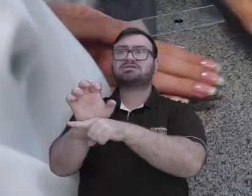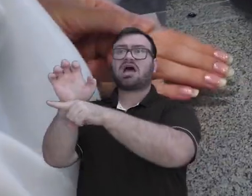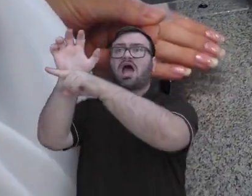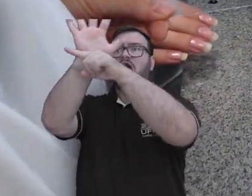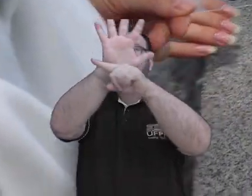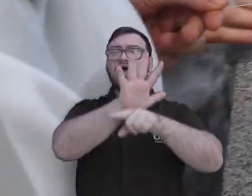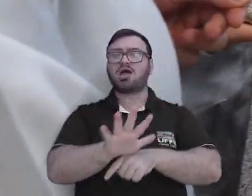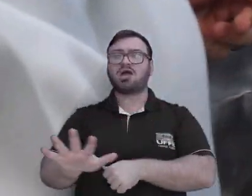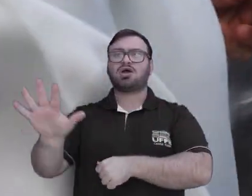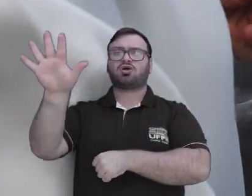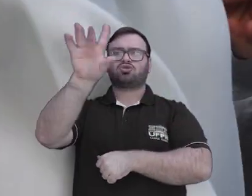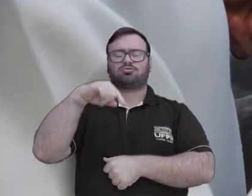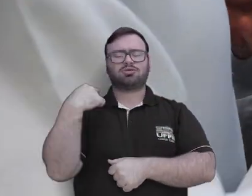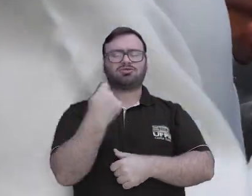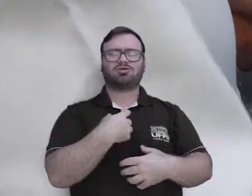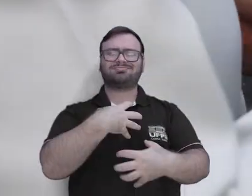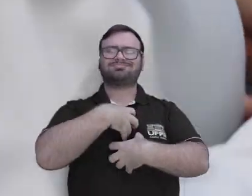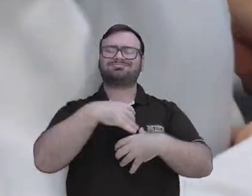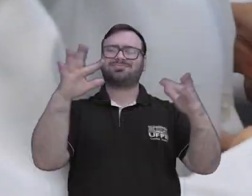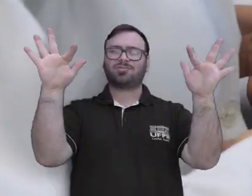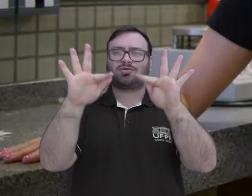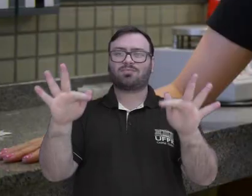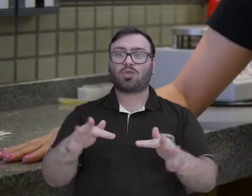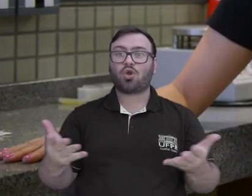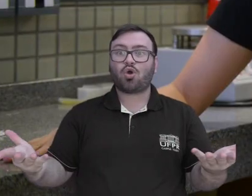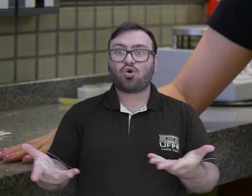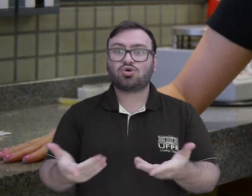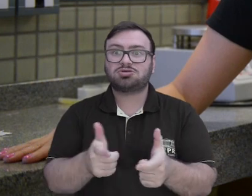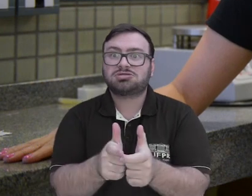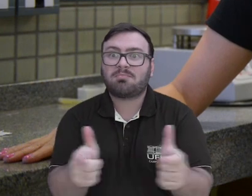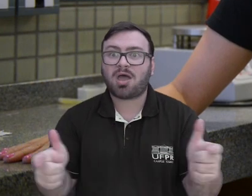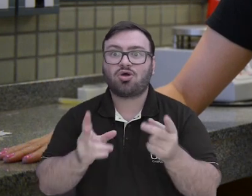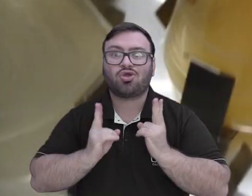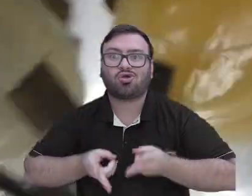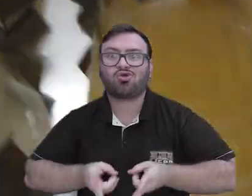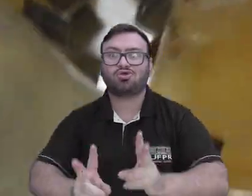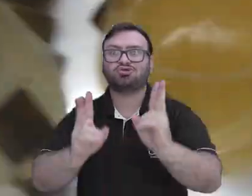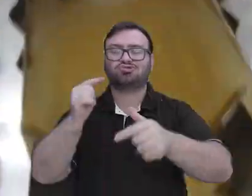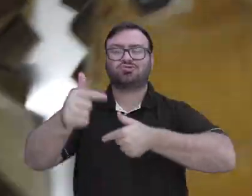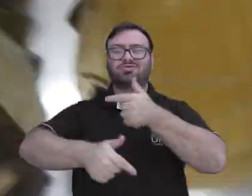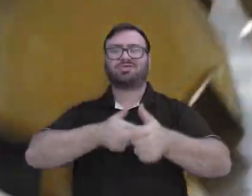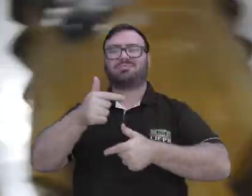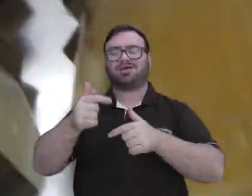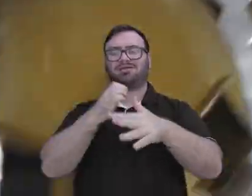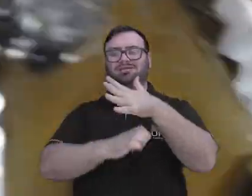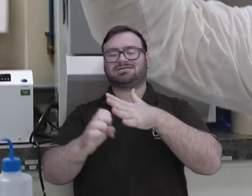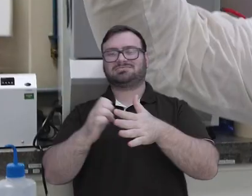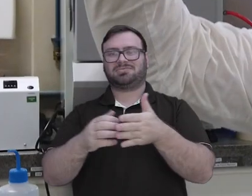hoje a maioria foi efetivada e continua trabalhando nessas empresas.